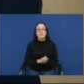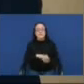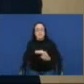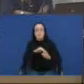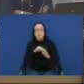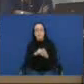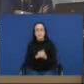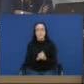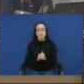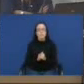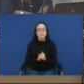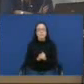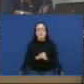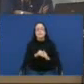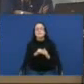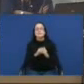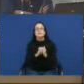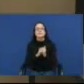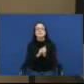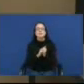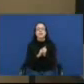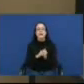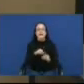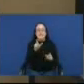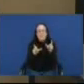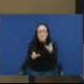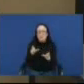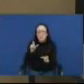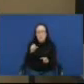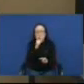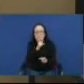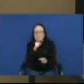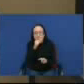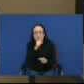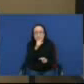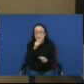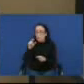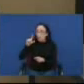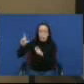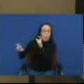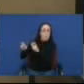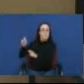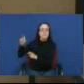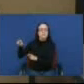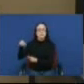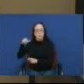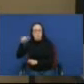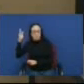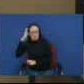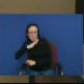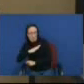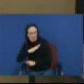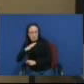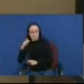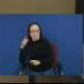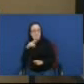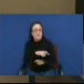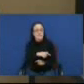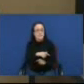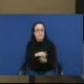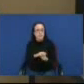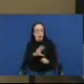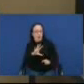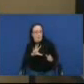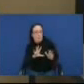aplicar. Esse golpe não é só em pessoas idosas, esse golpe também é pessoas que estão na ativa, não